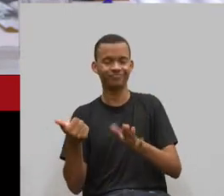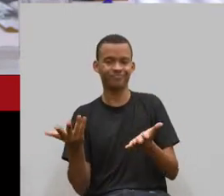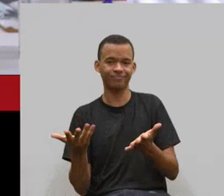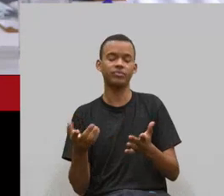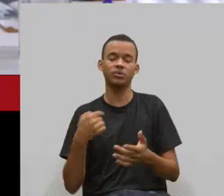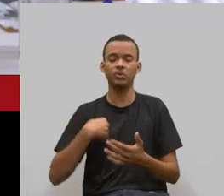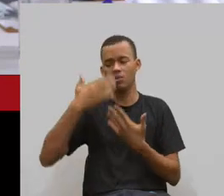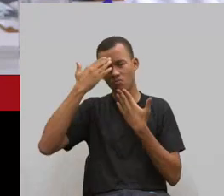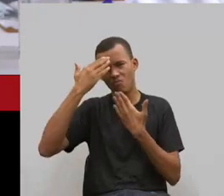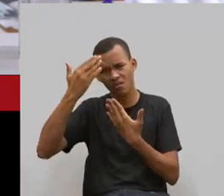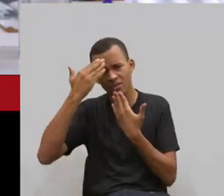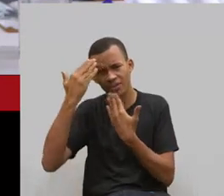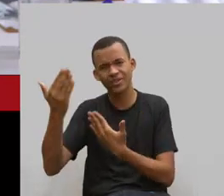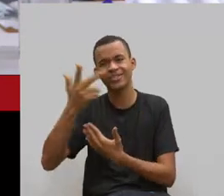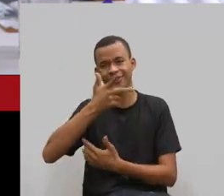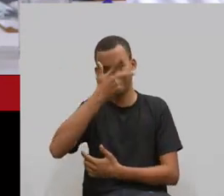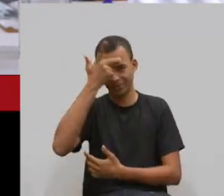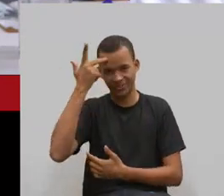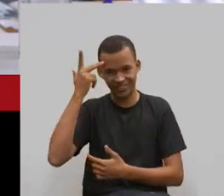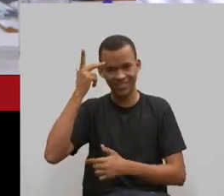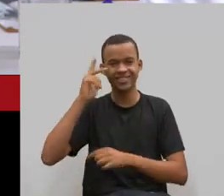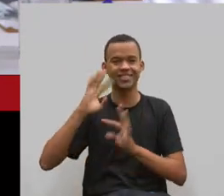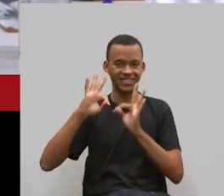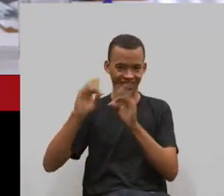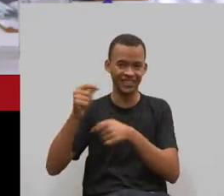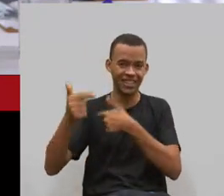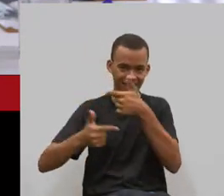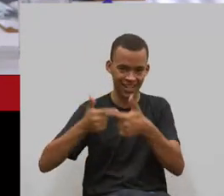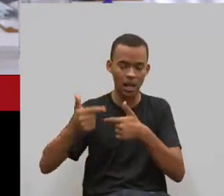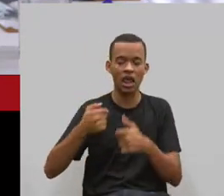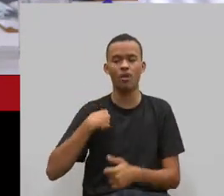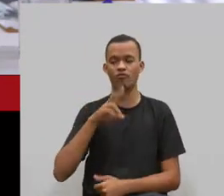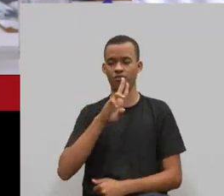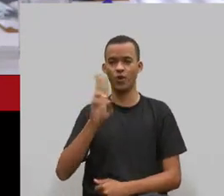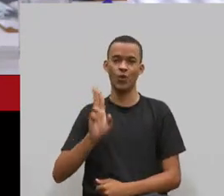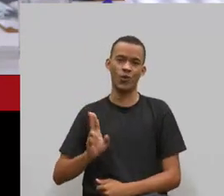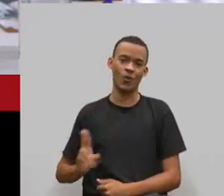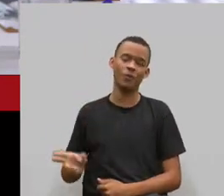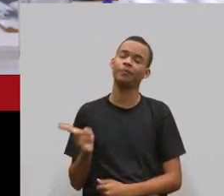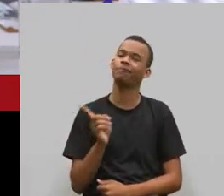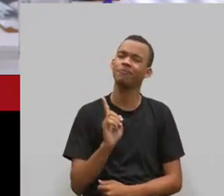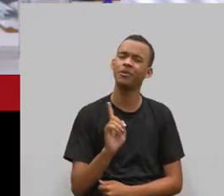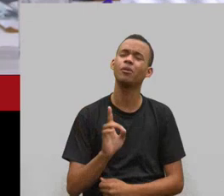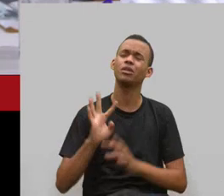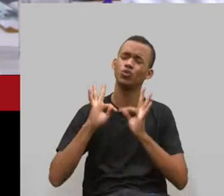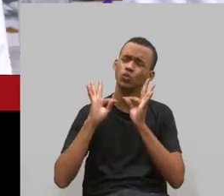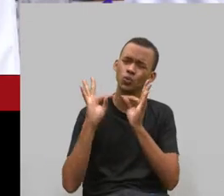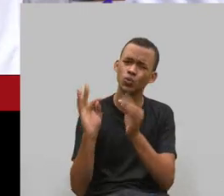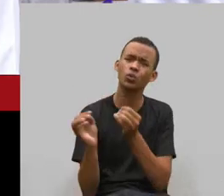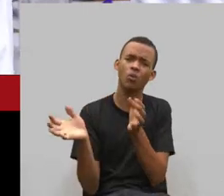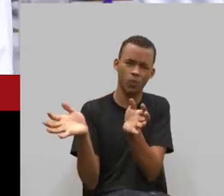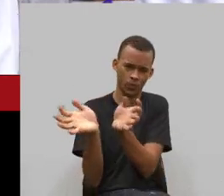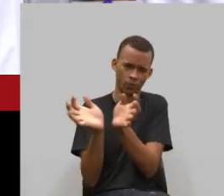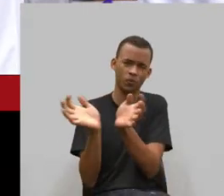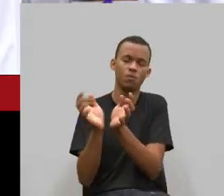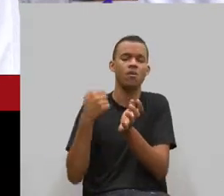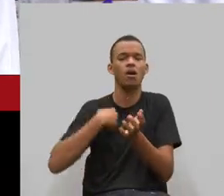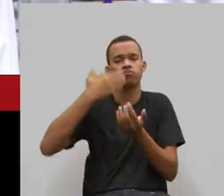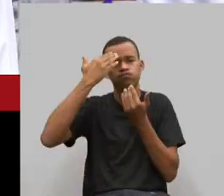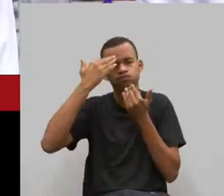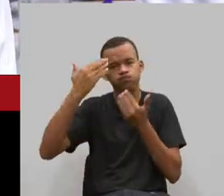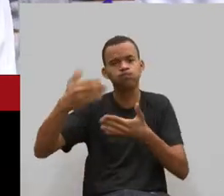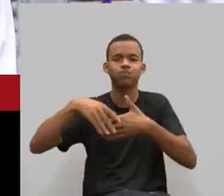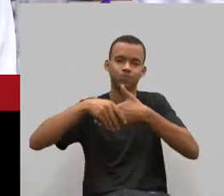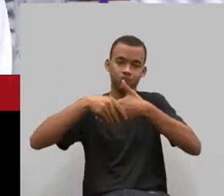aqui eu não vou citar nomes porque senão eu posso esquecer de alguém e vem realizando por ver esposando e por toda a nossa região cumprimentar